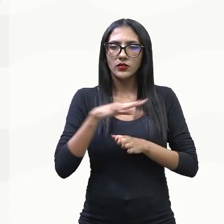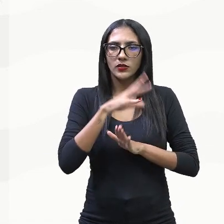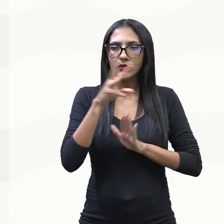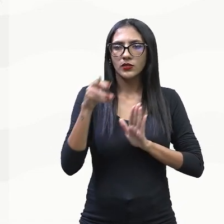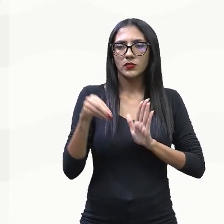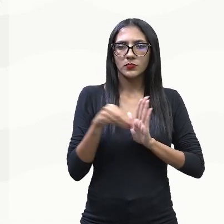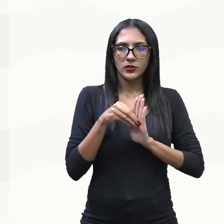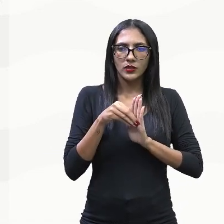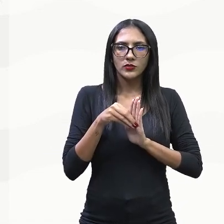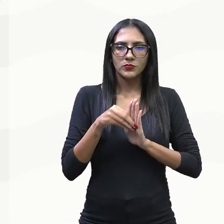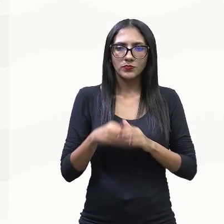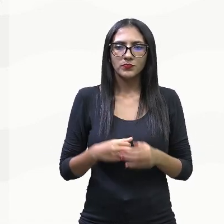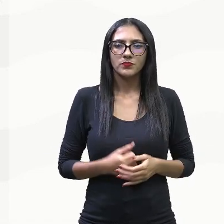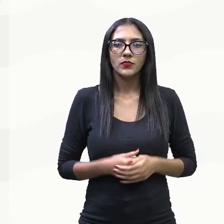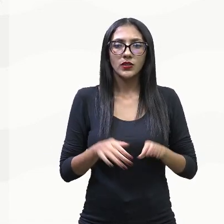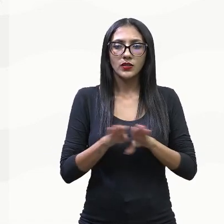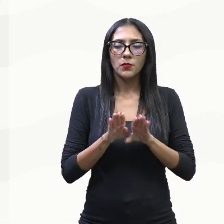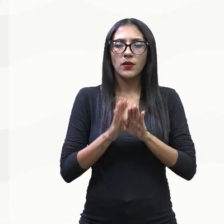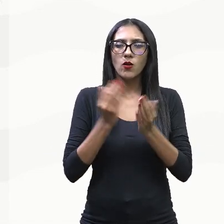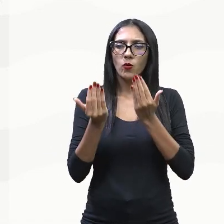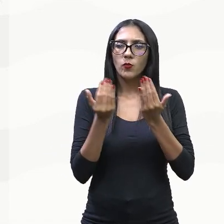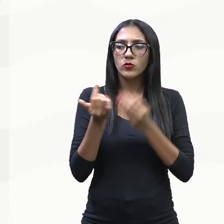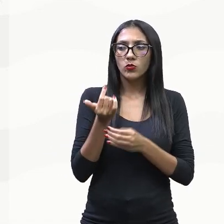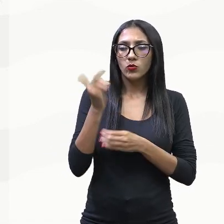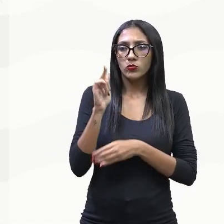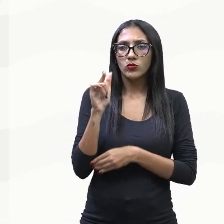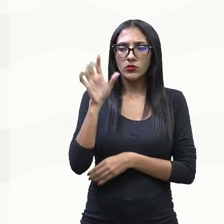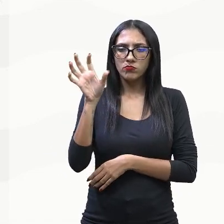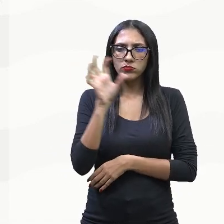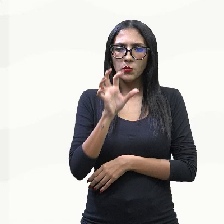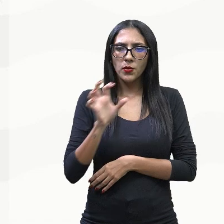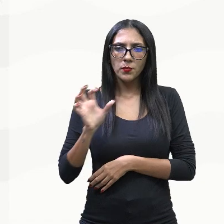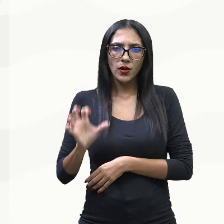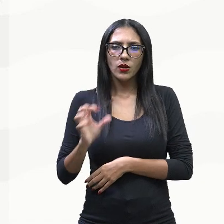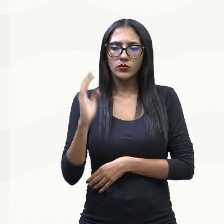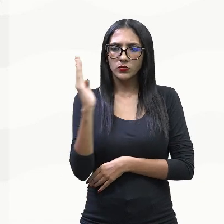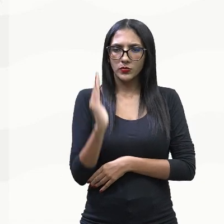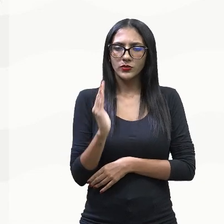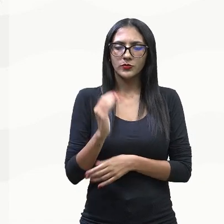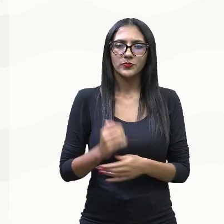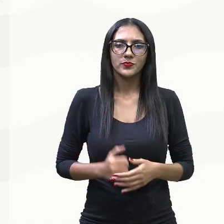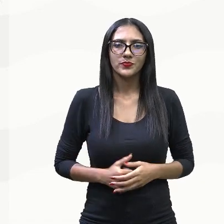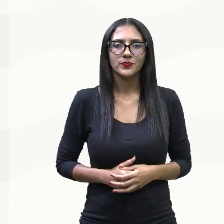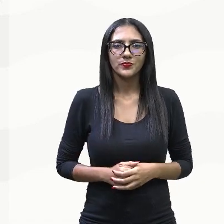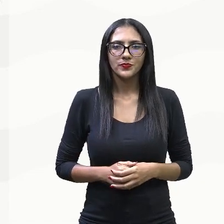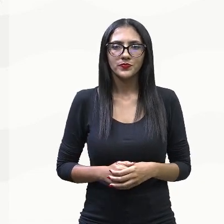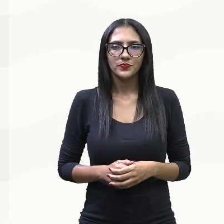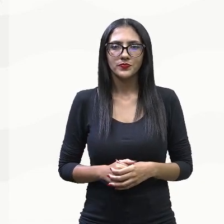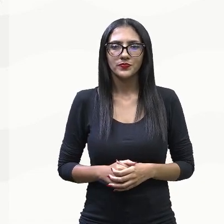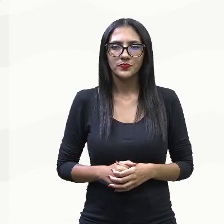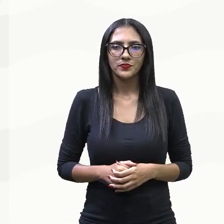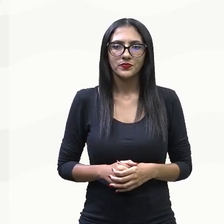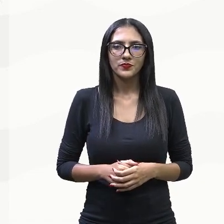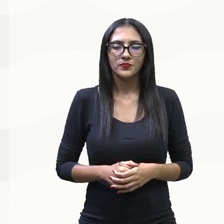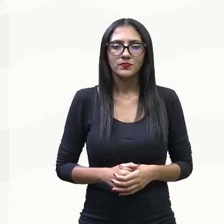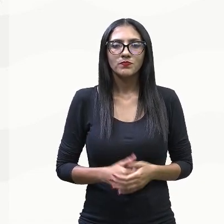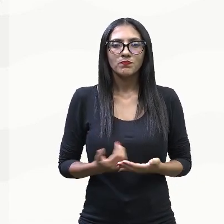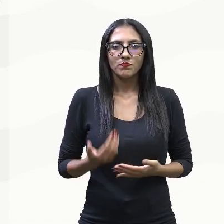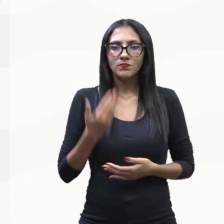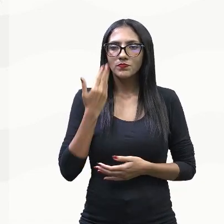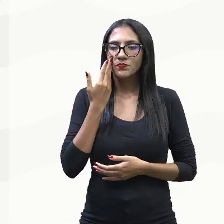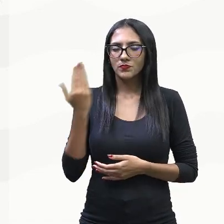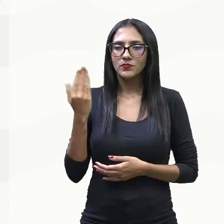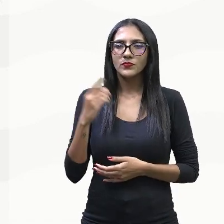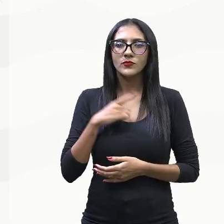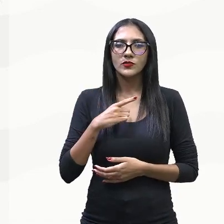Amazônia Legal e o restante do Brasil. E aí, pessoal, nós temos aqui, ó, um nosso gráfico, né, que nós temos aqui, ó, que